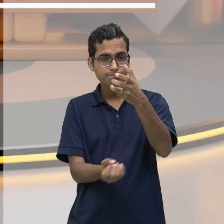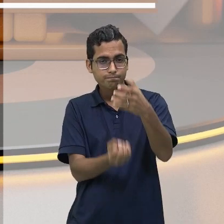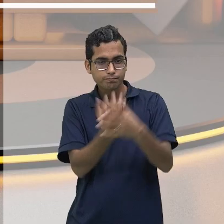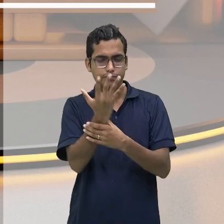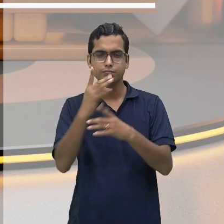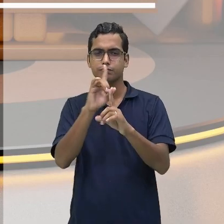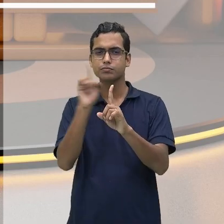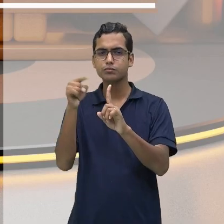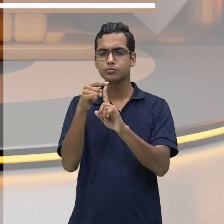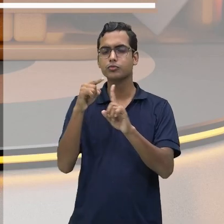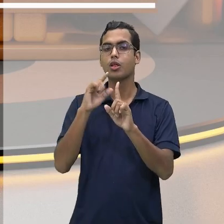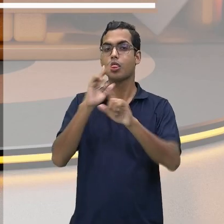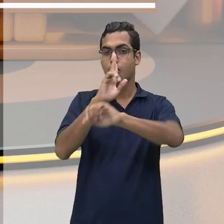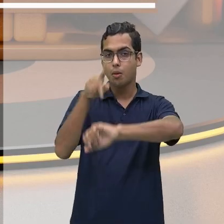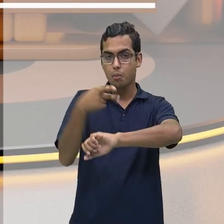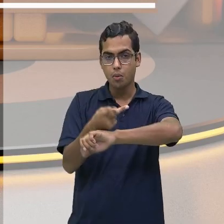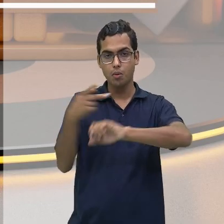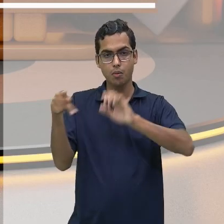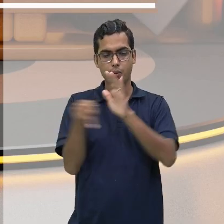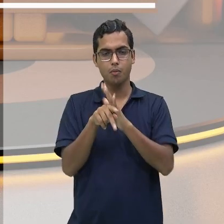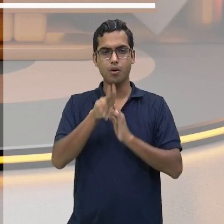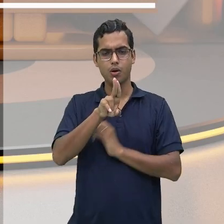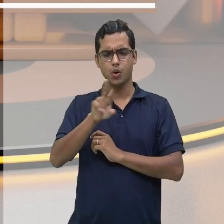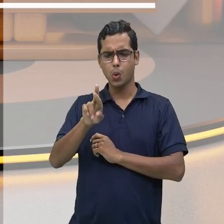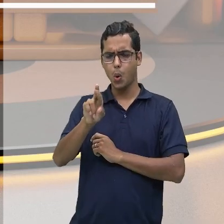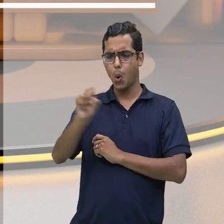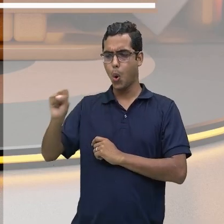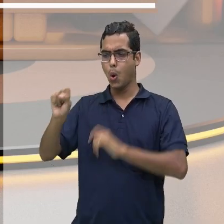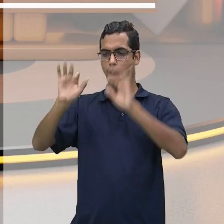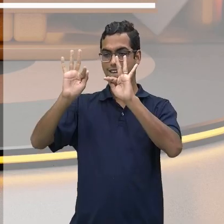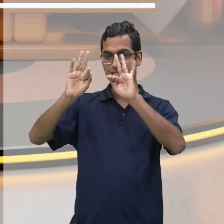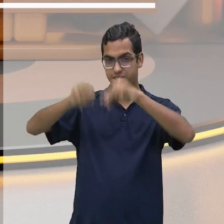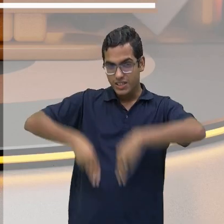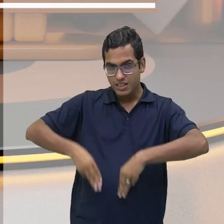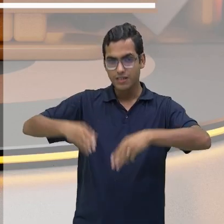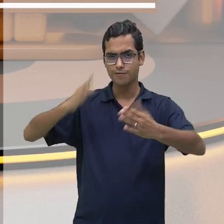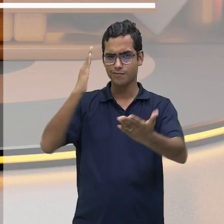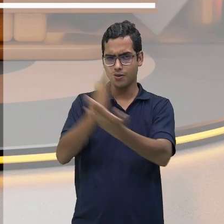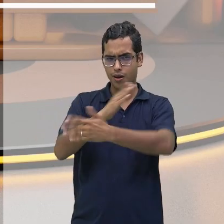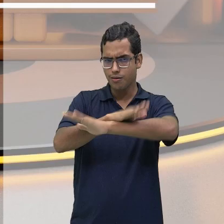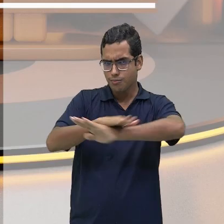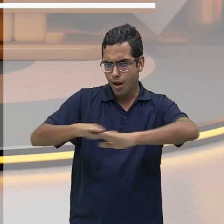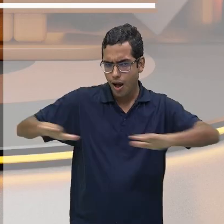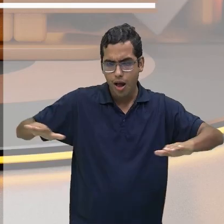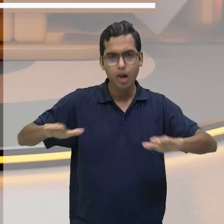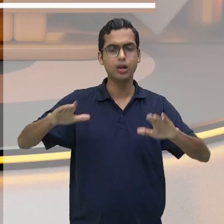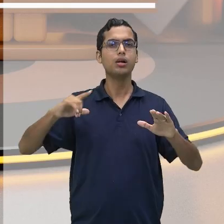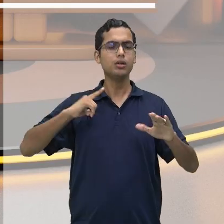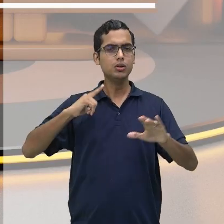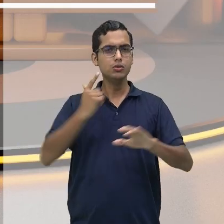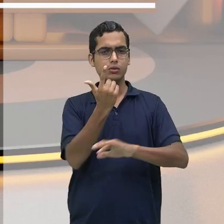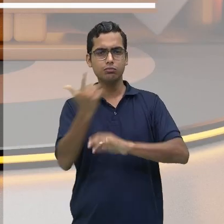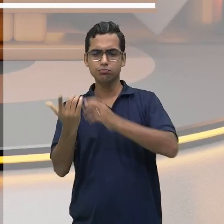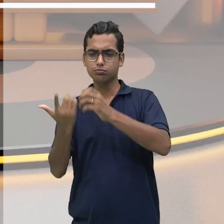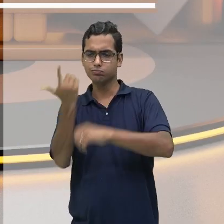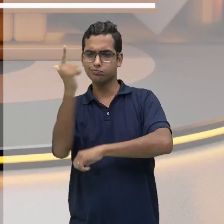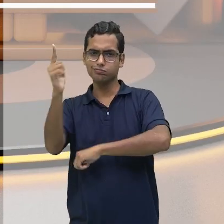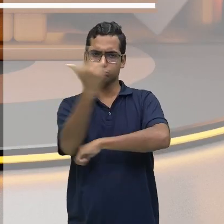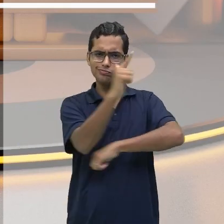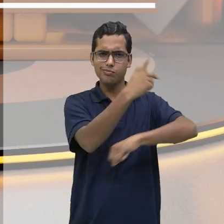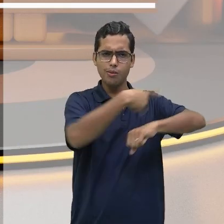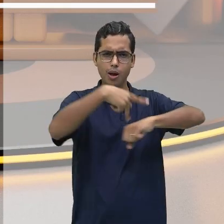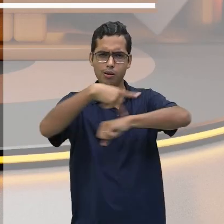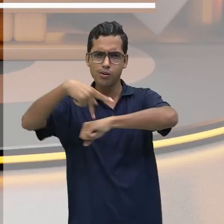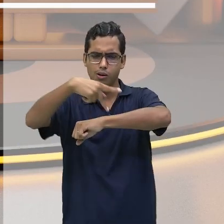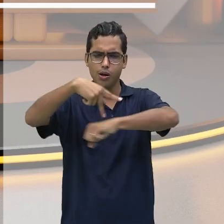fim da União Soviética. Com o fim da União Soviética, gente, né, e após a Guerra